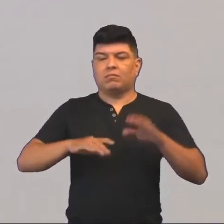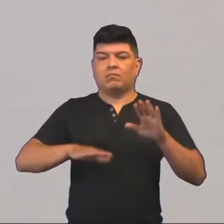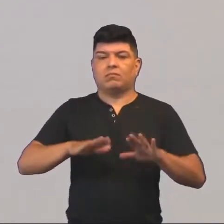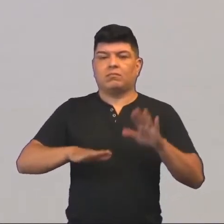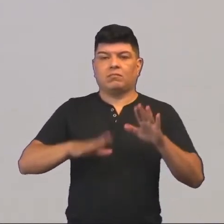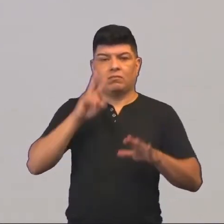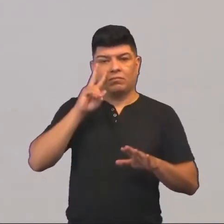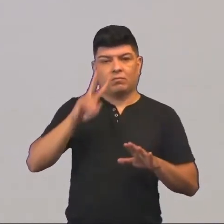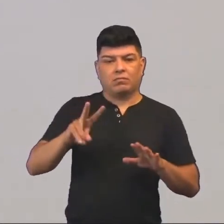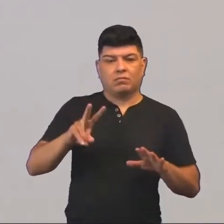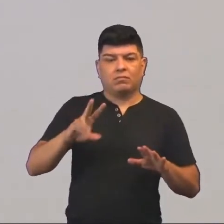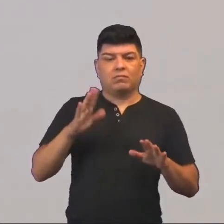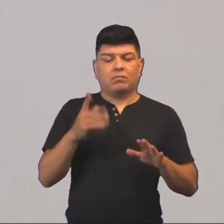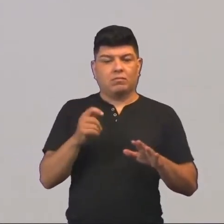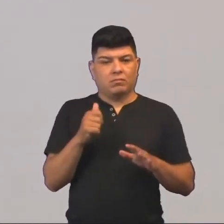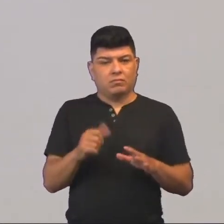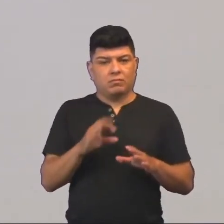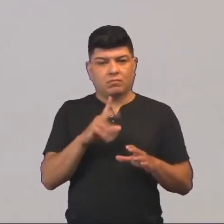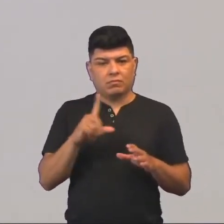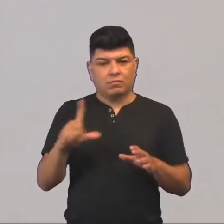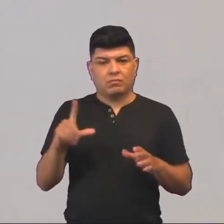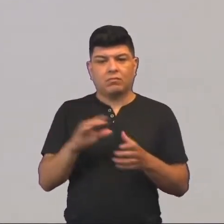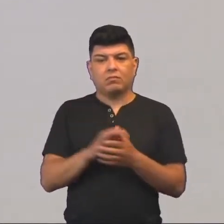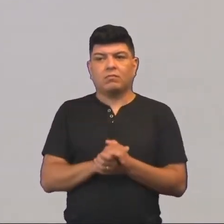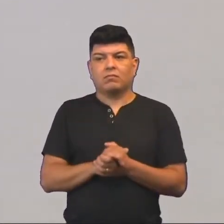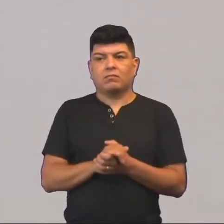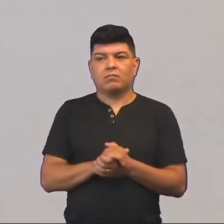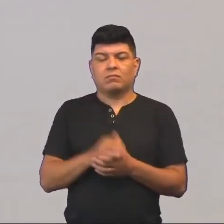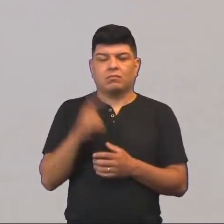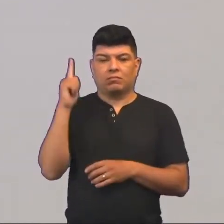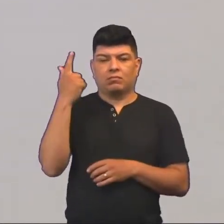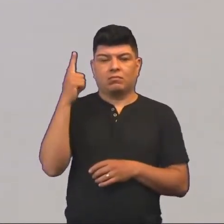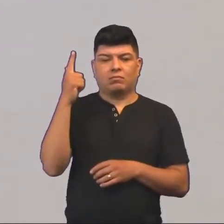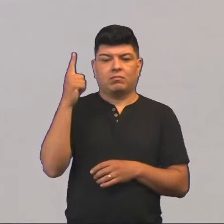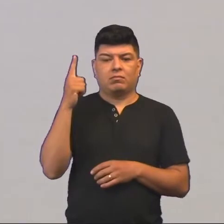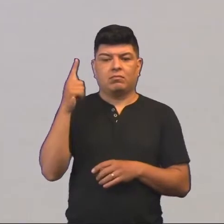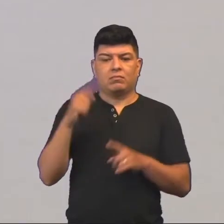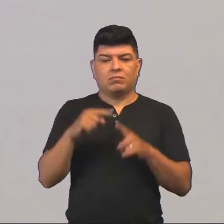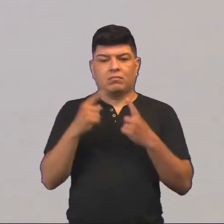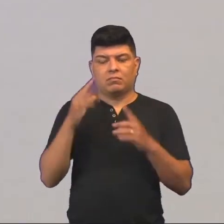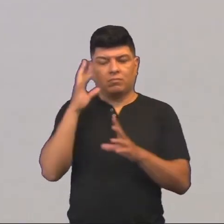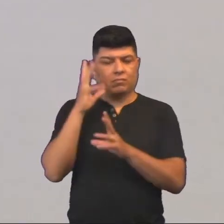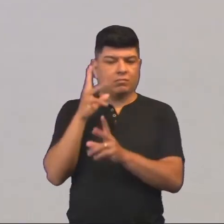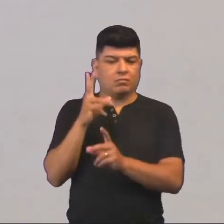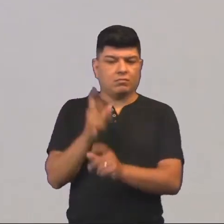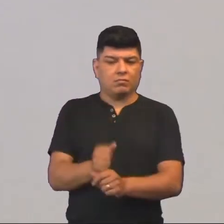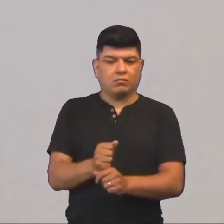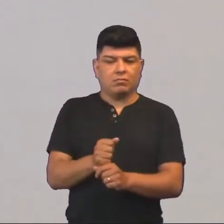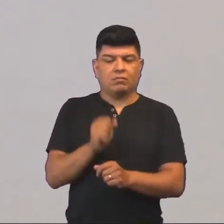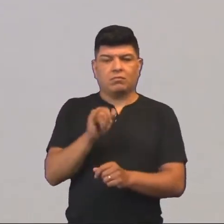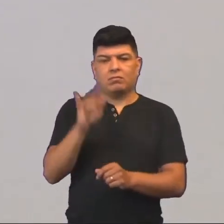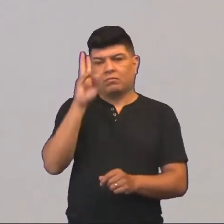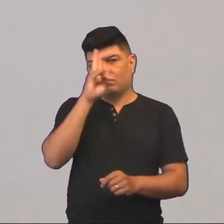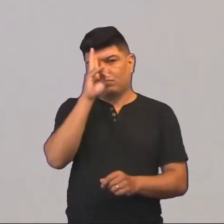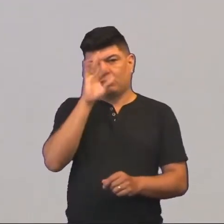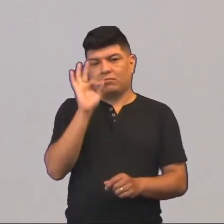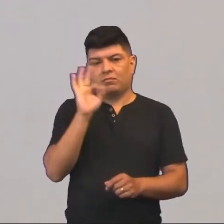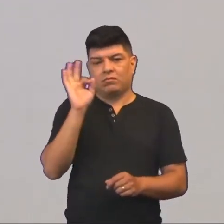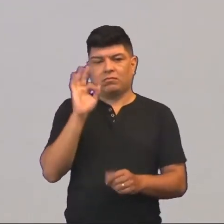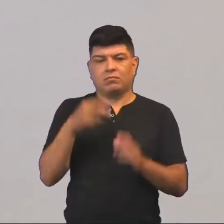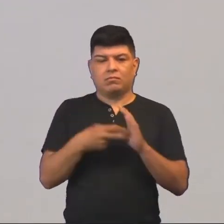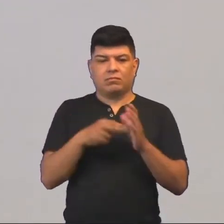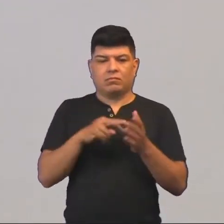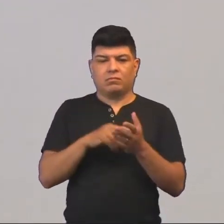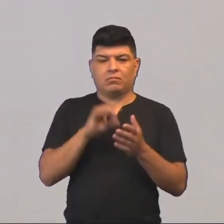vocês já tenham visto até um pouco dessa classificação lá na geografia, mas vamos relembrar aí, caso você não lembre, o que